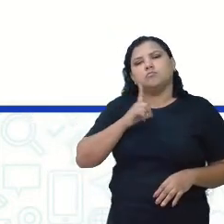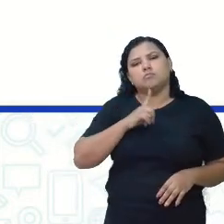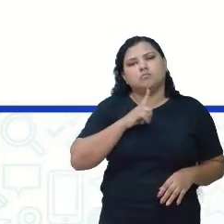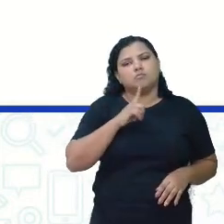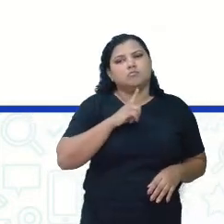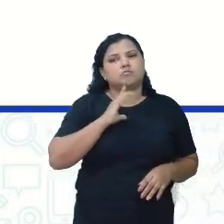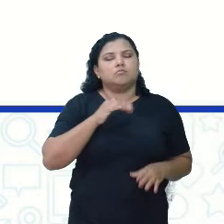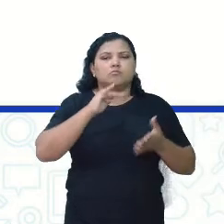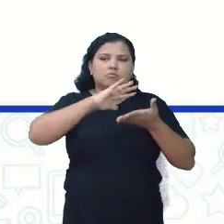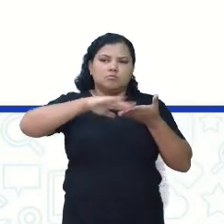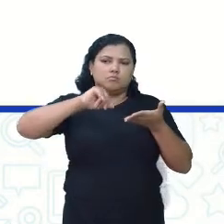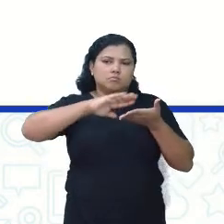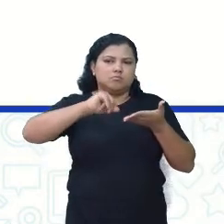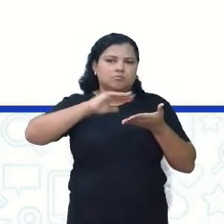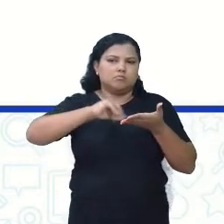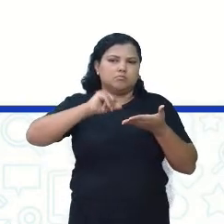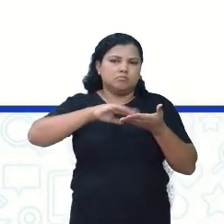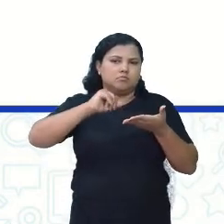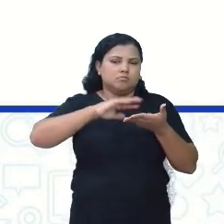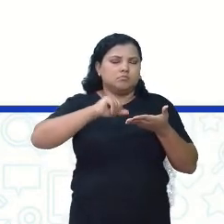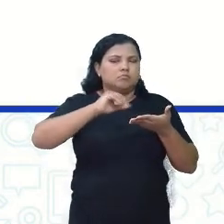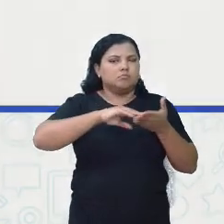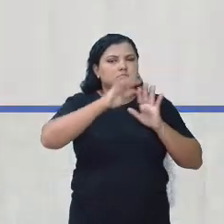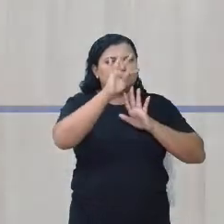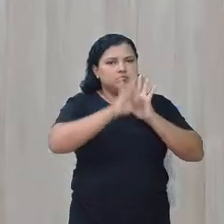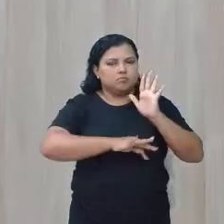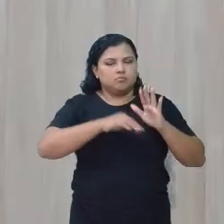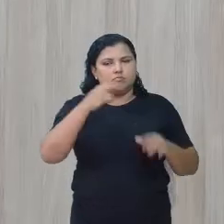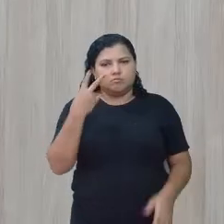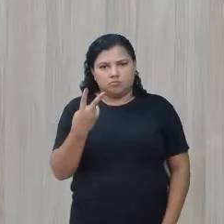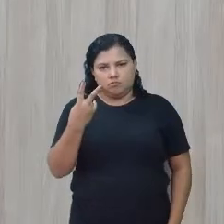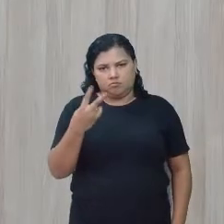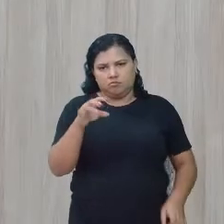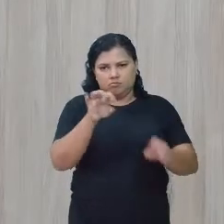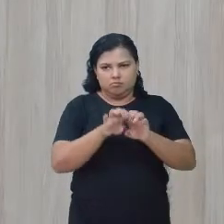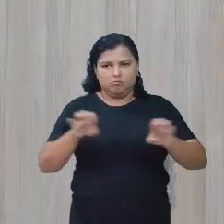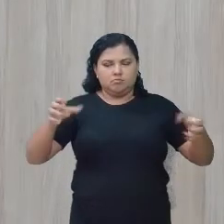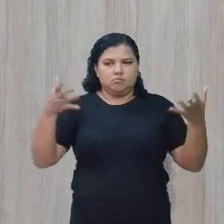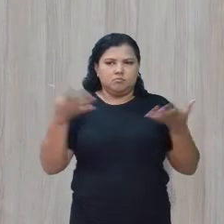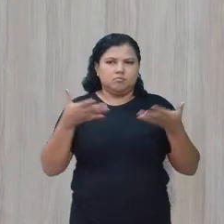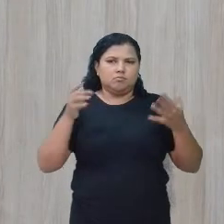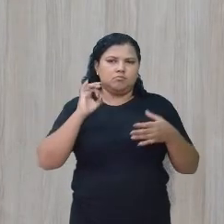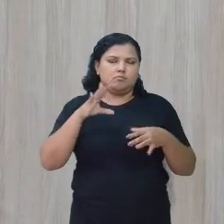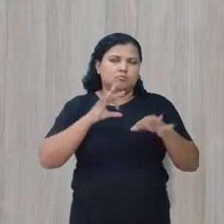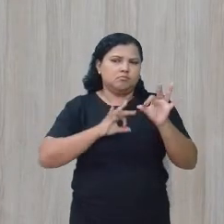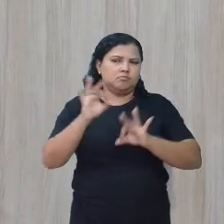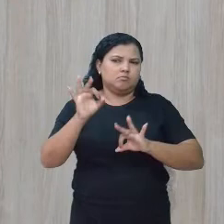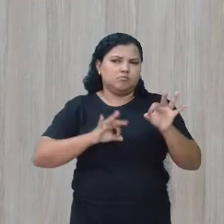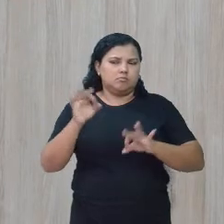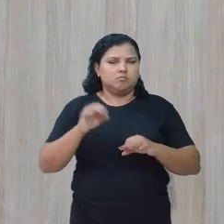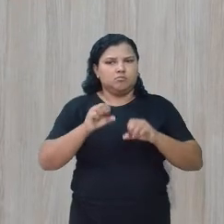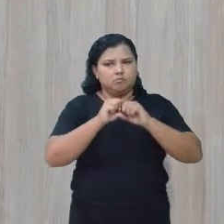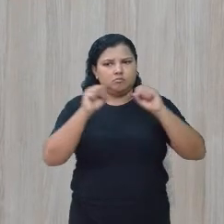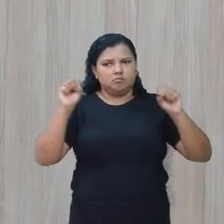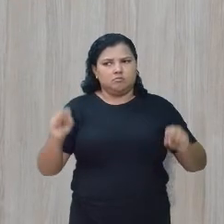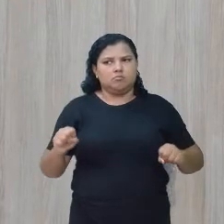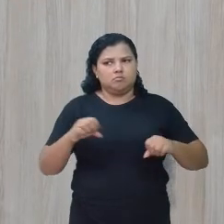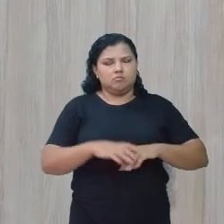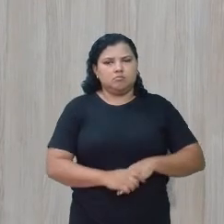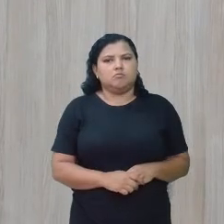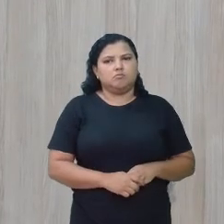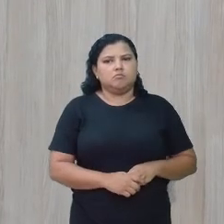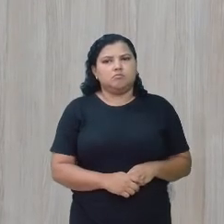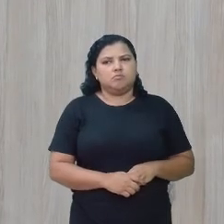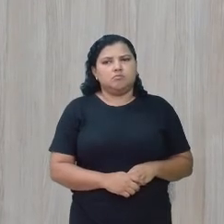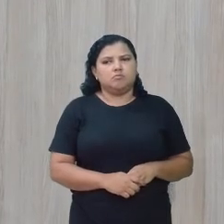já tirei lá do texto as duas equações e agora é só montar o sisteminha, certo?